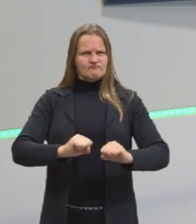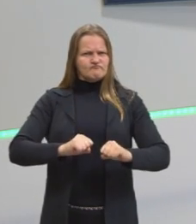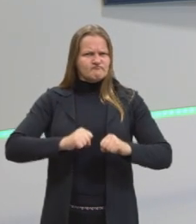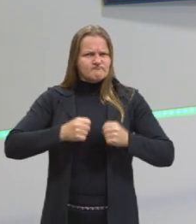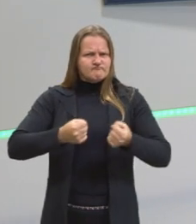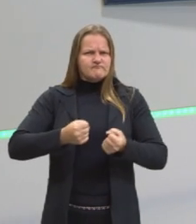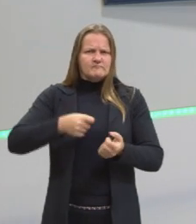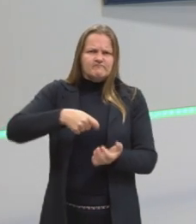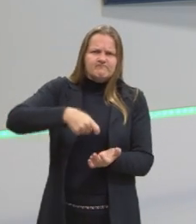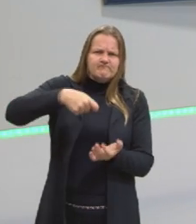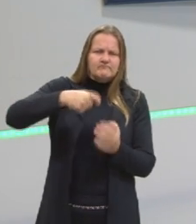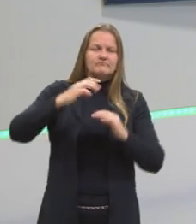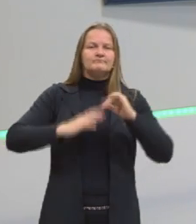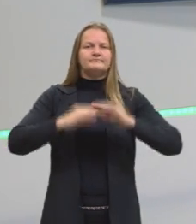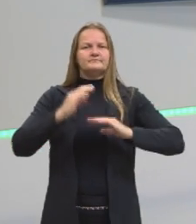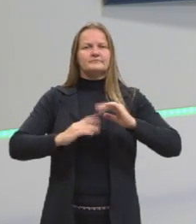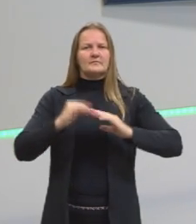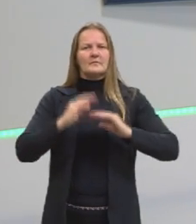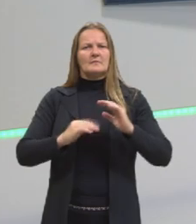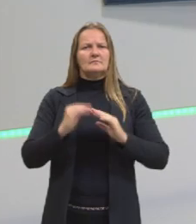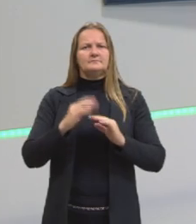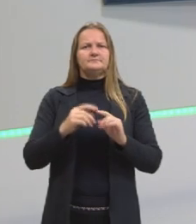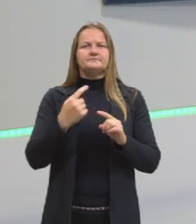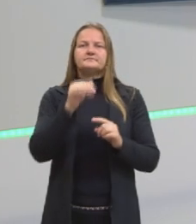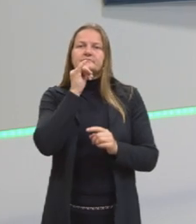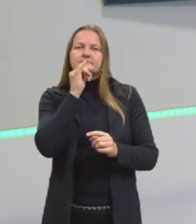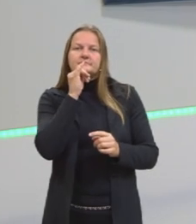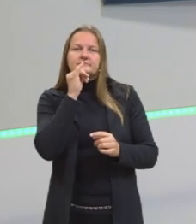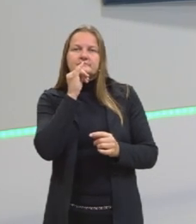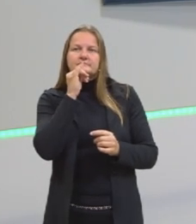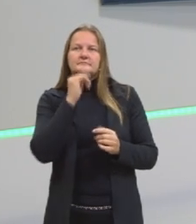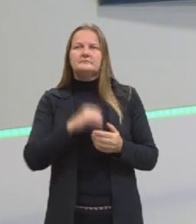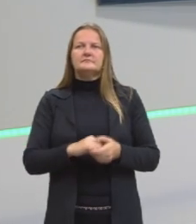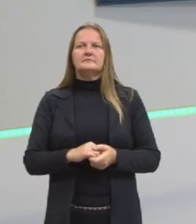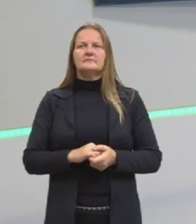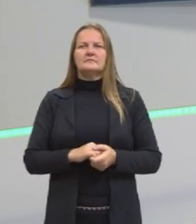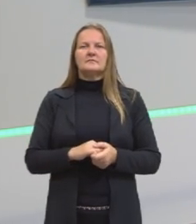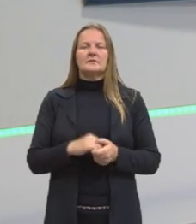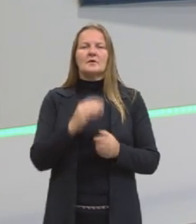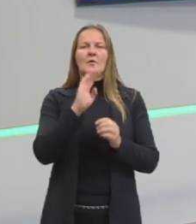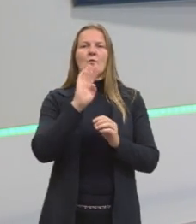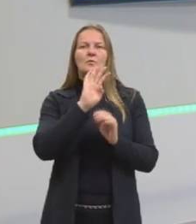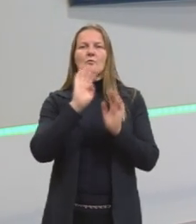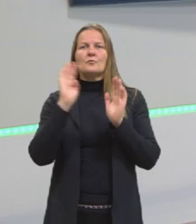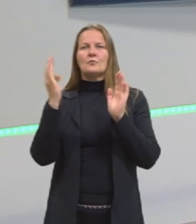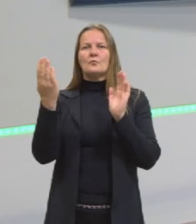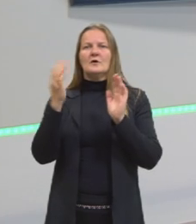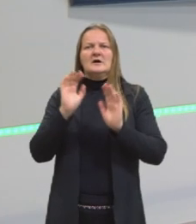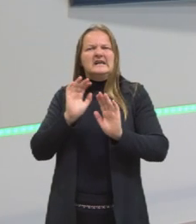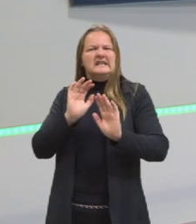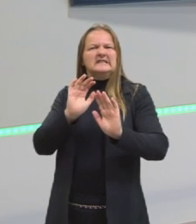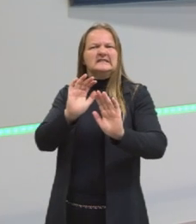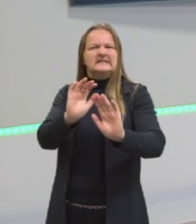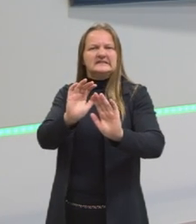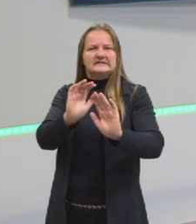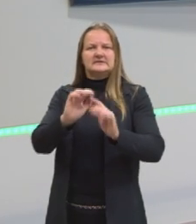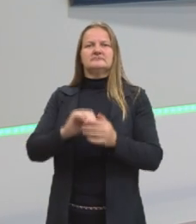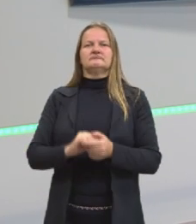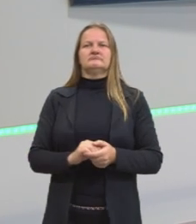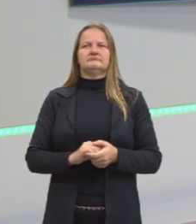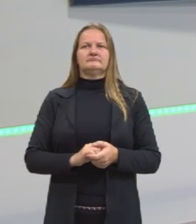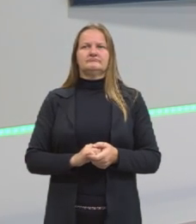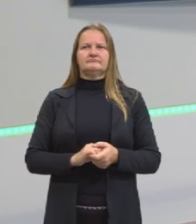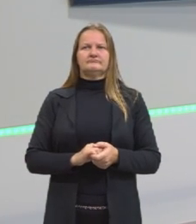aplicava algum determinado tipo de força por exemplo aqui no nesse quadro né estaria empurrando né mas